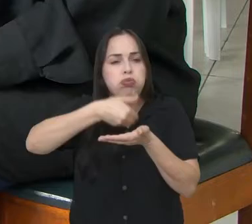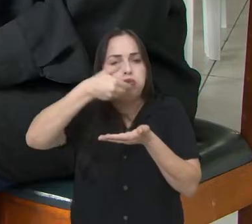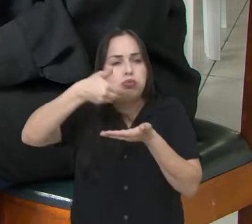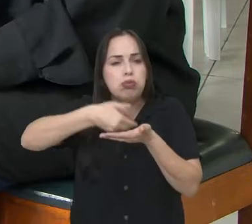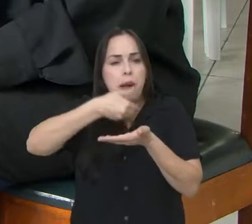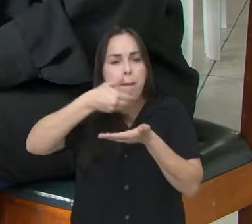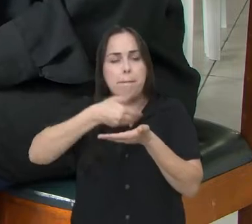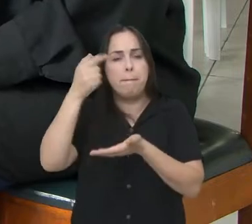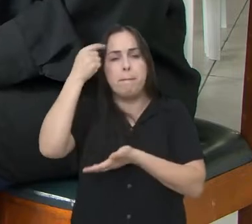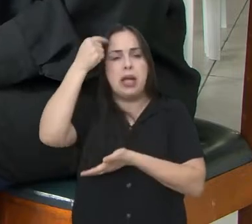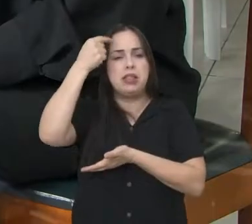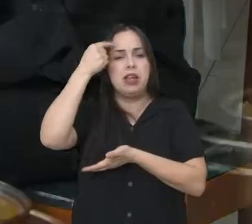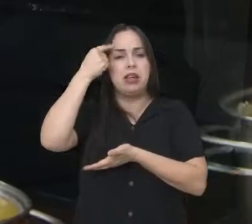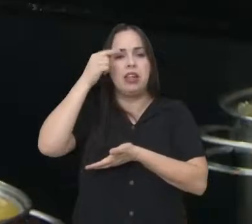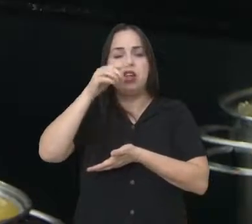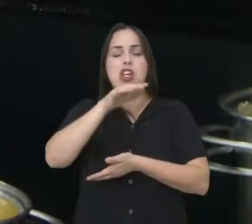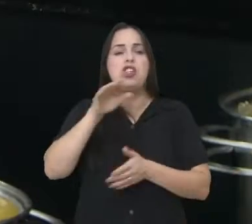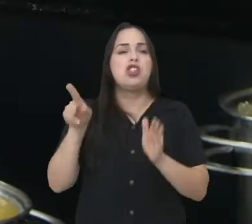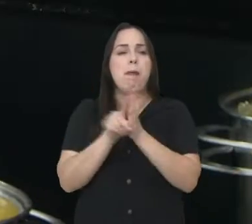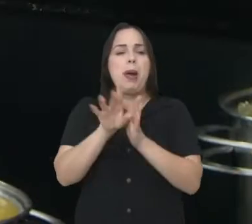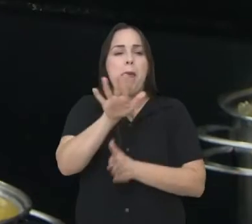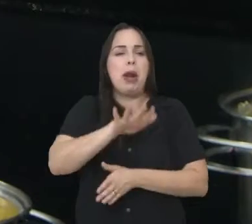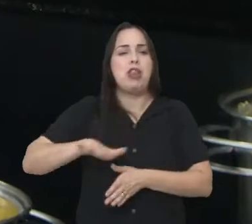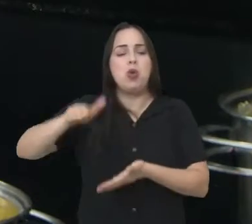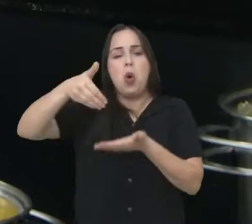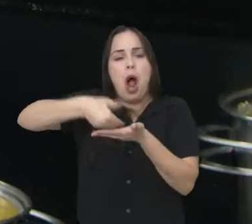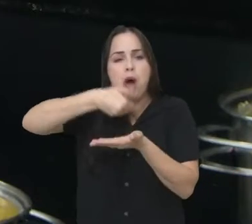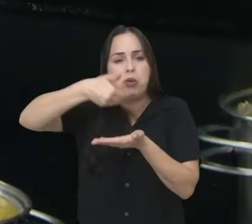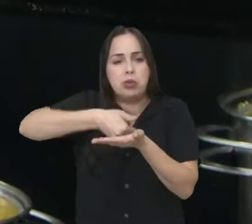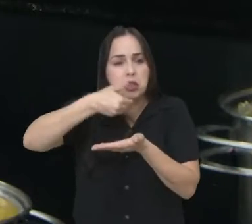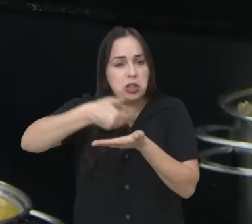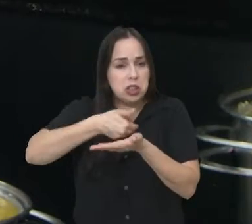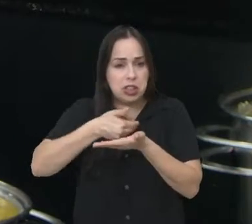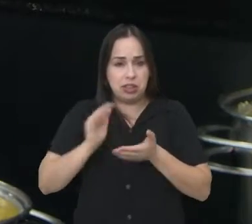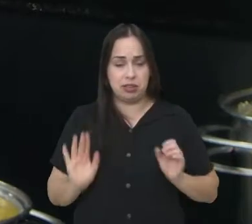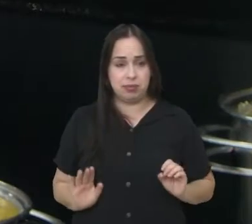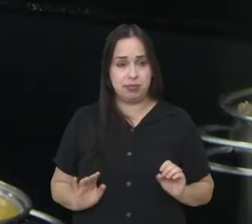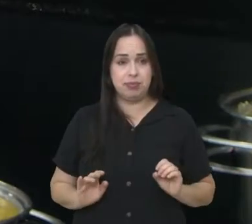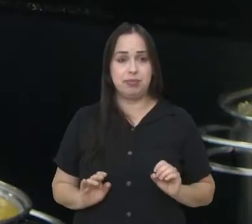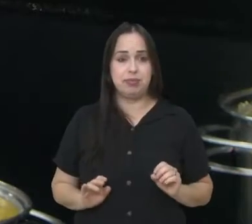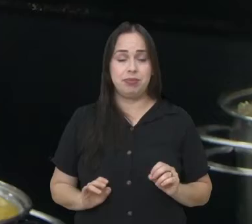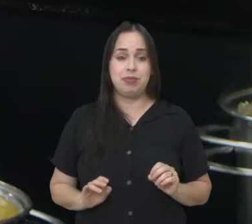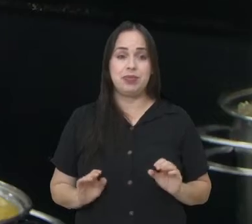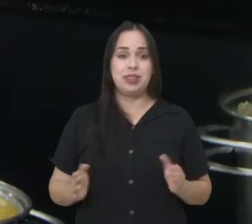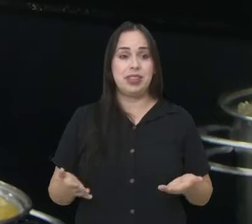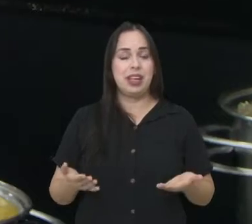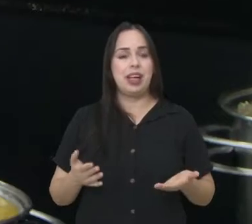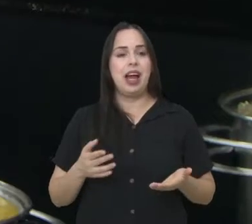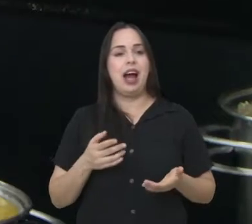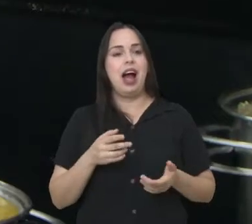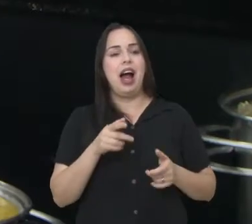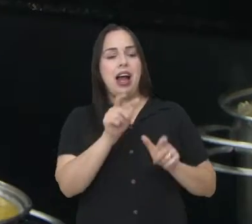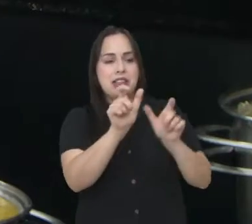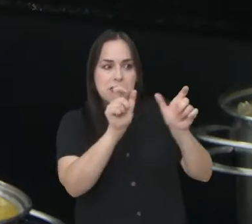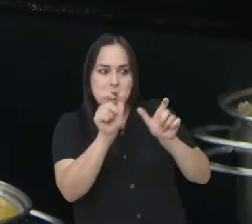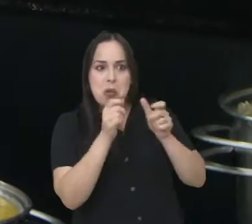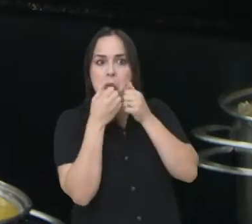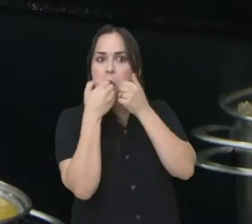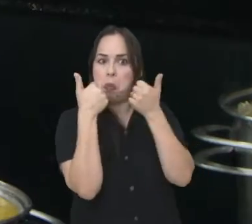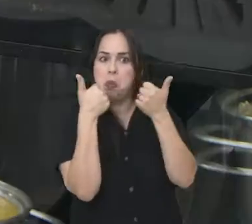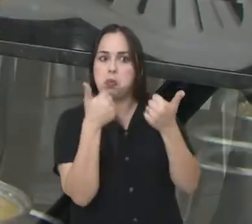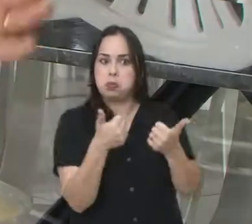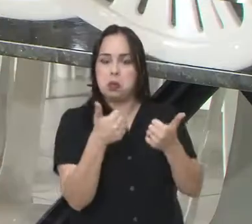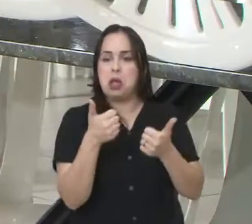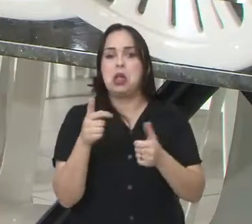esse know-how que, não, aqui a Praça São Dimas é caldinho, é a Praça do Caldinho. Alguns elogios, outras críticas,